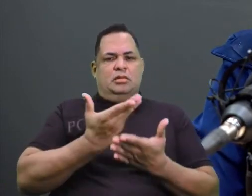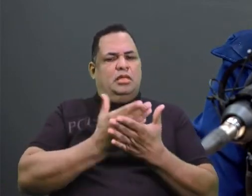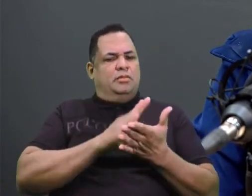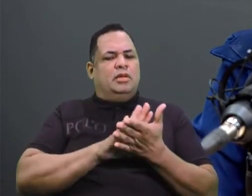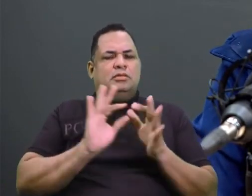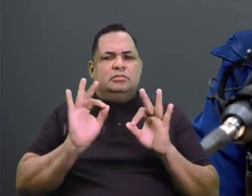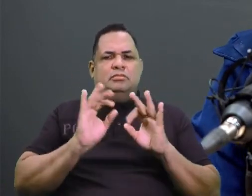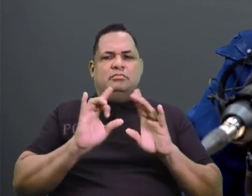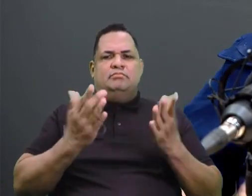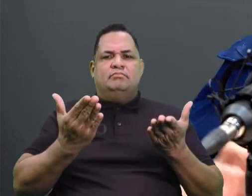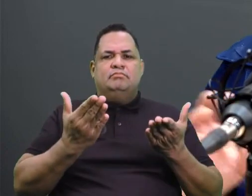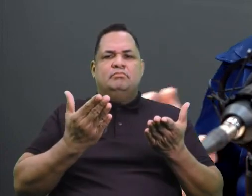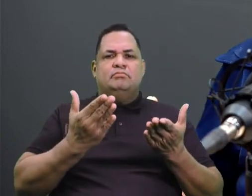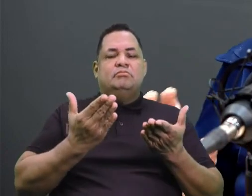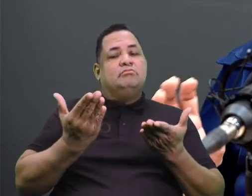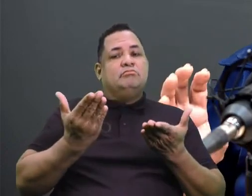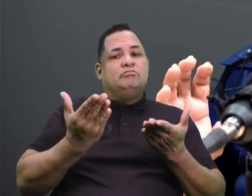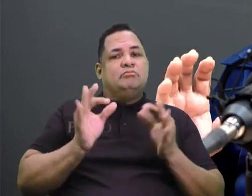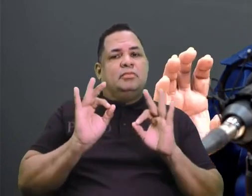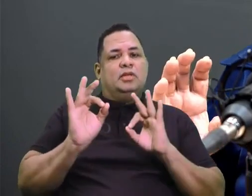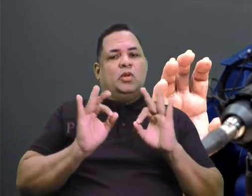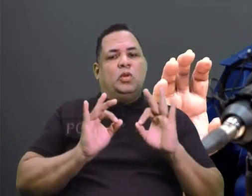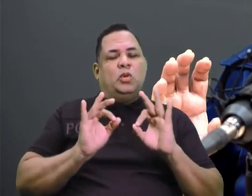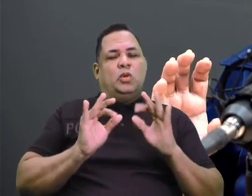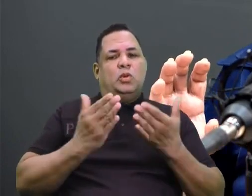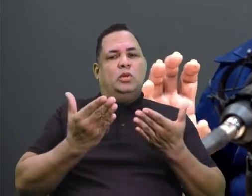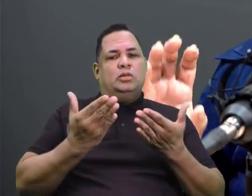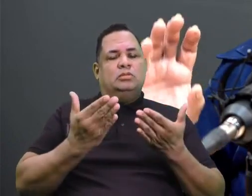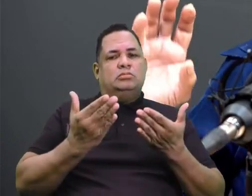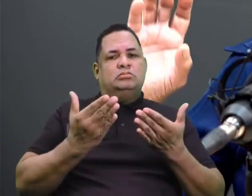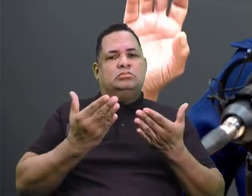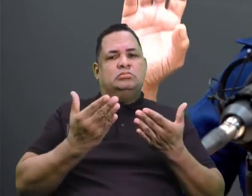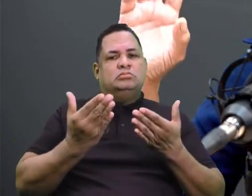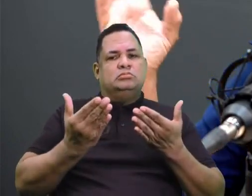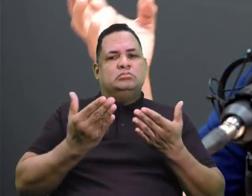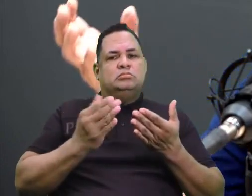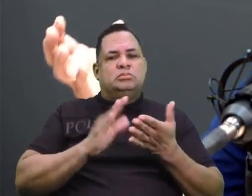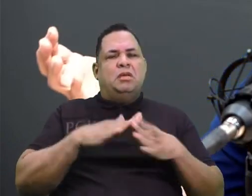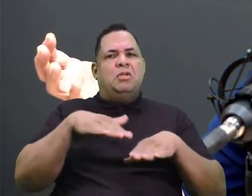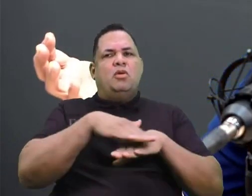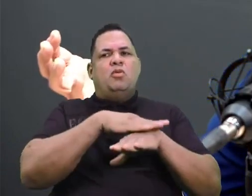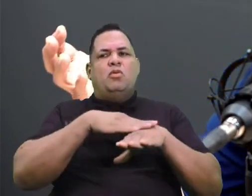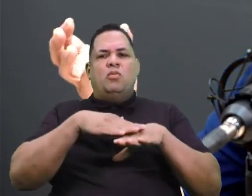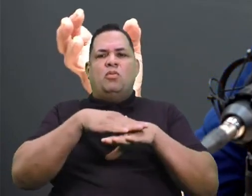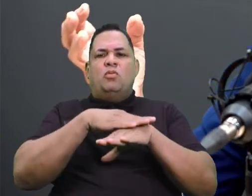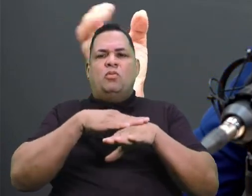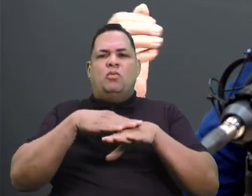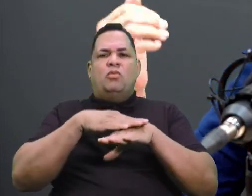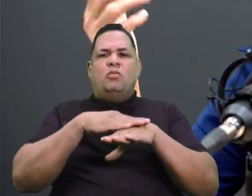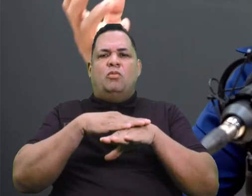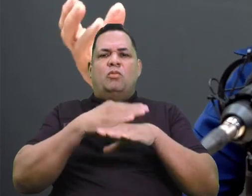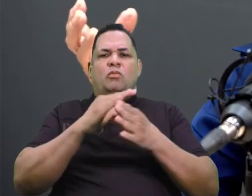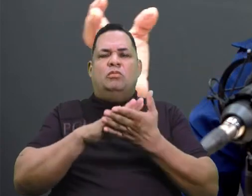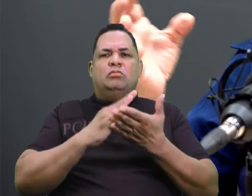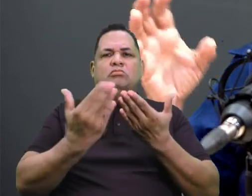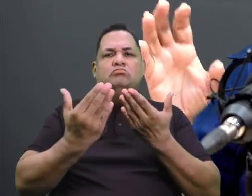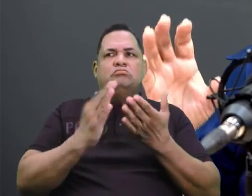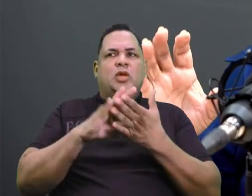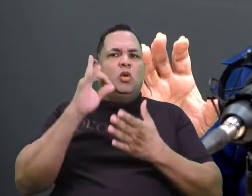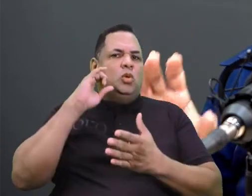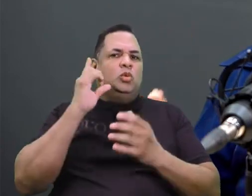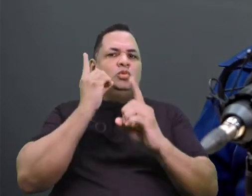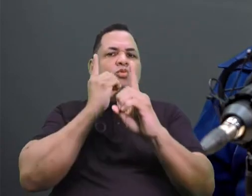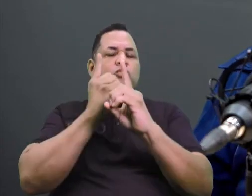Sim, interpreto do jeito que seria uma conversação para o surdo não é uma